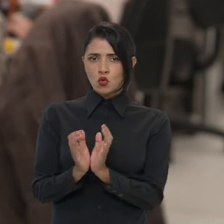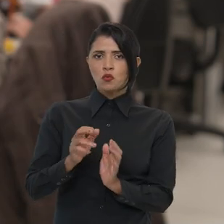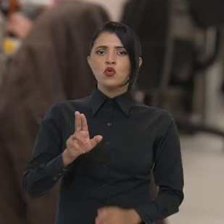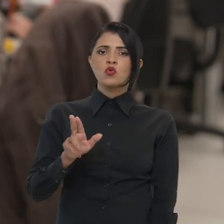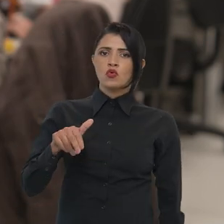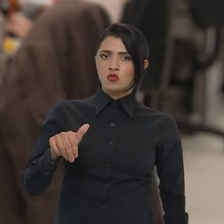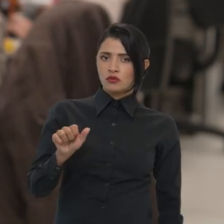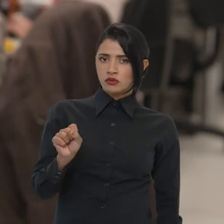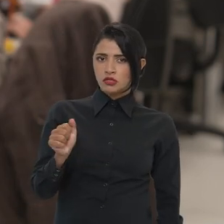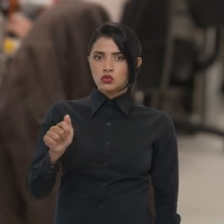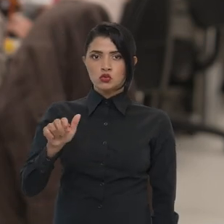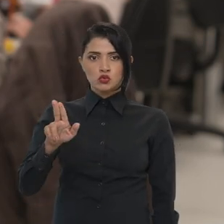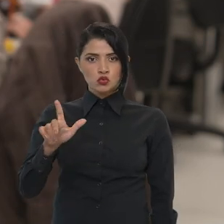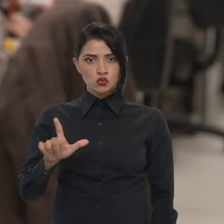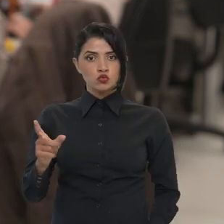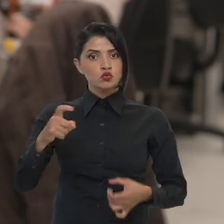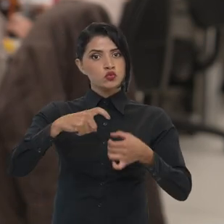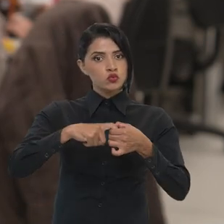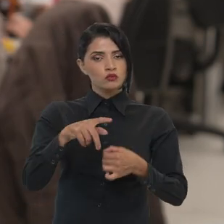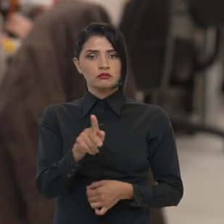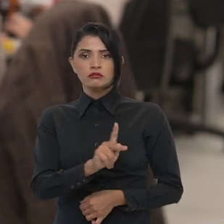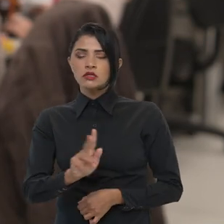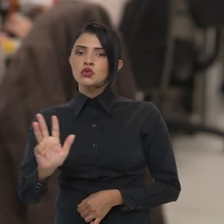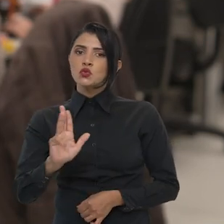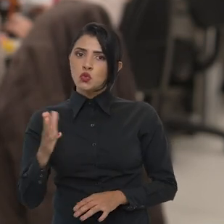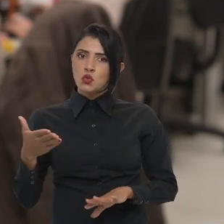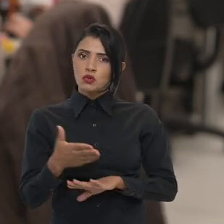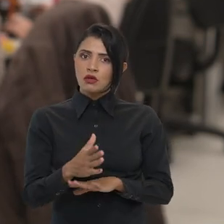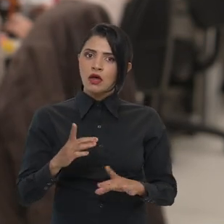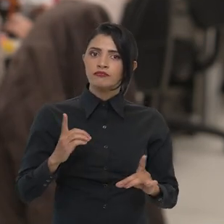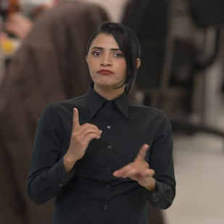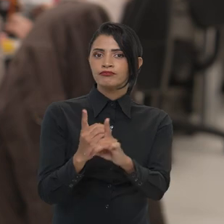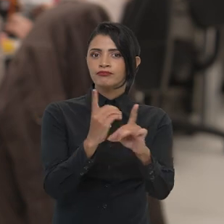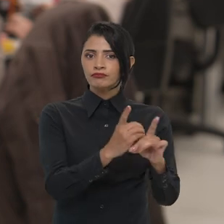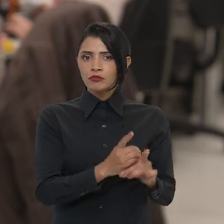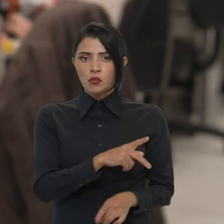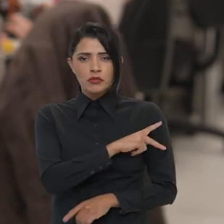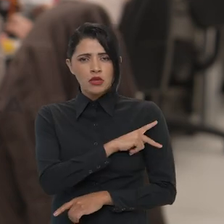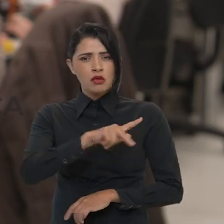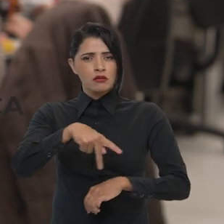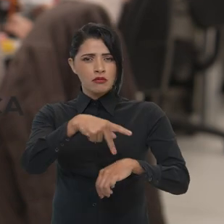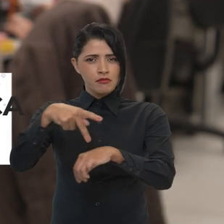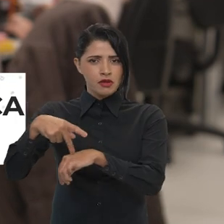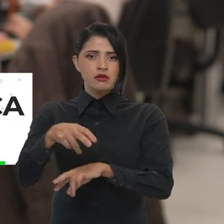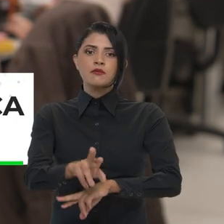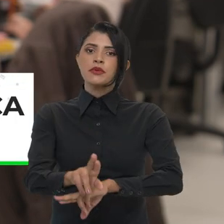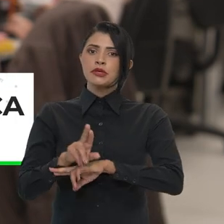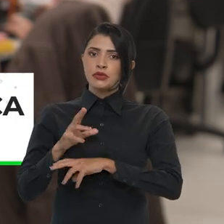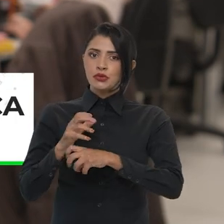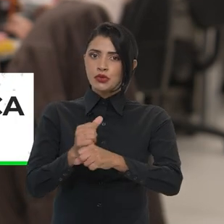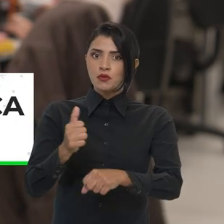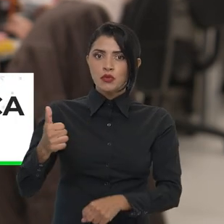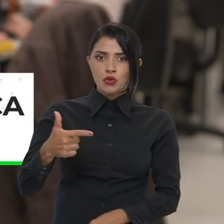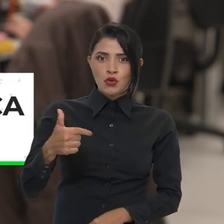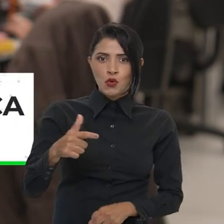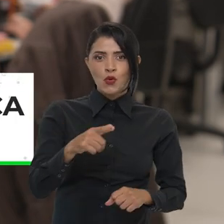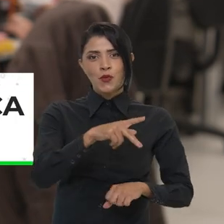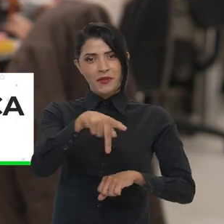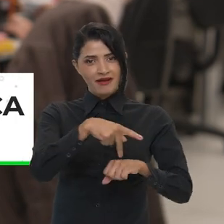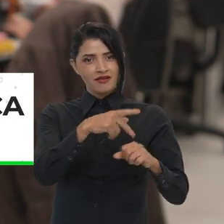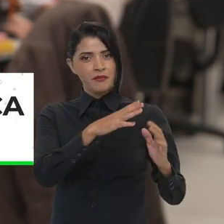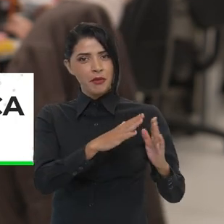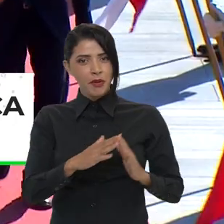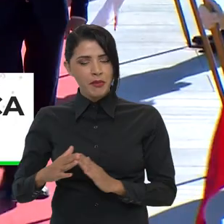Olá! A cúpula da Unasul está de volta. O presidente Lula está reunido com chefes de Estado e representantes de 12